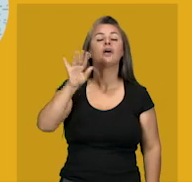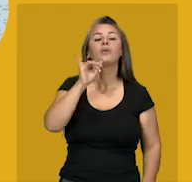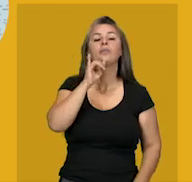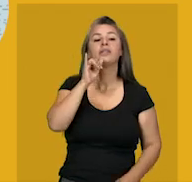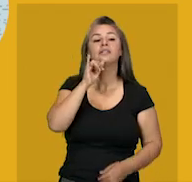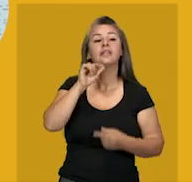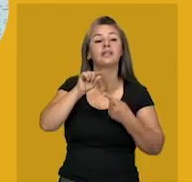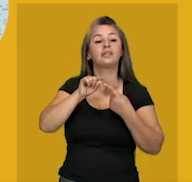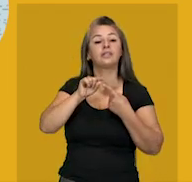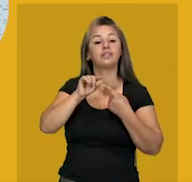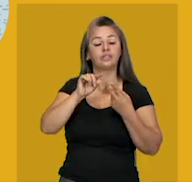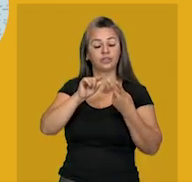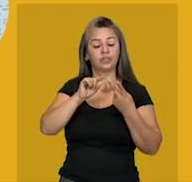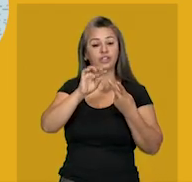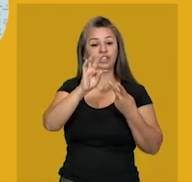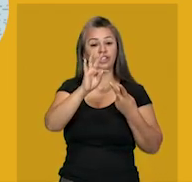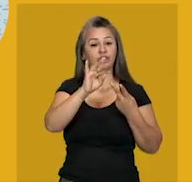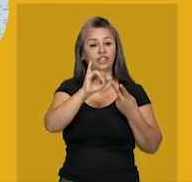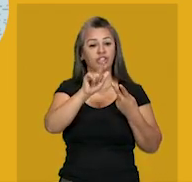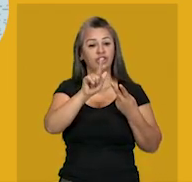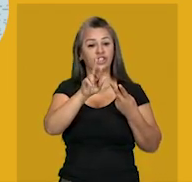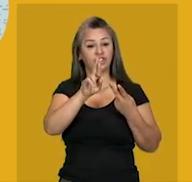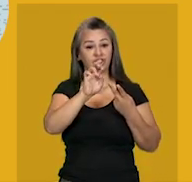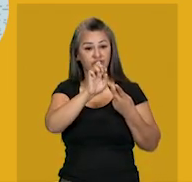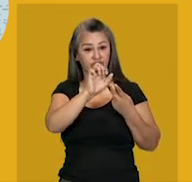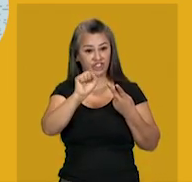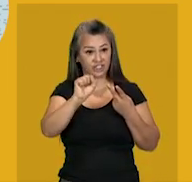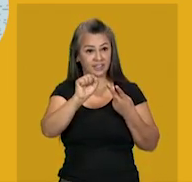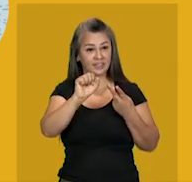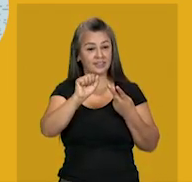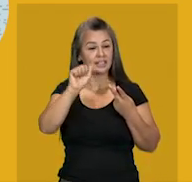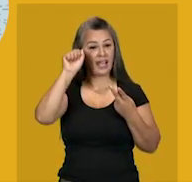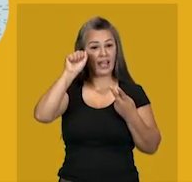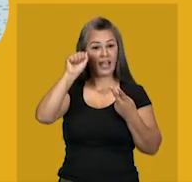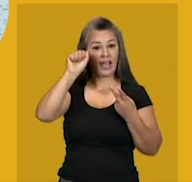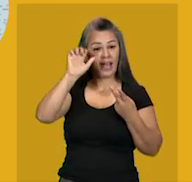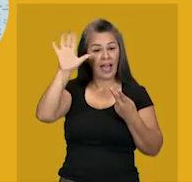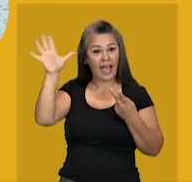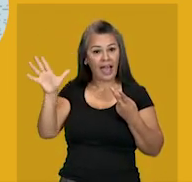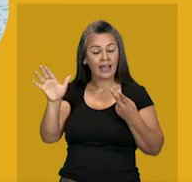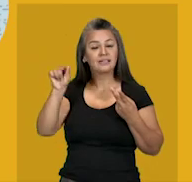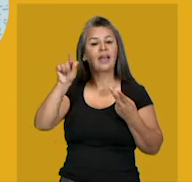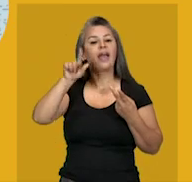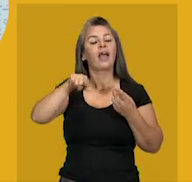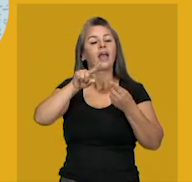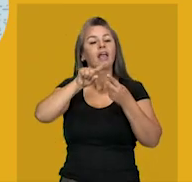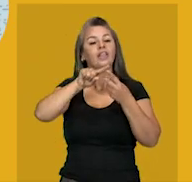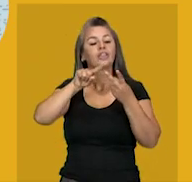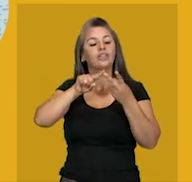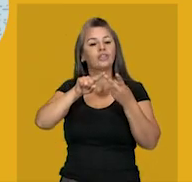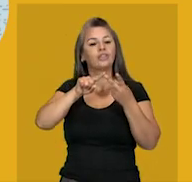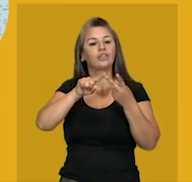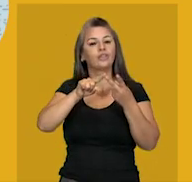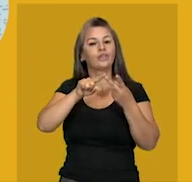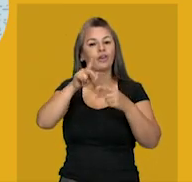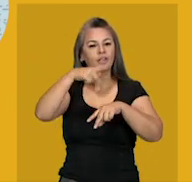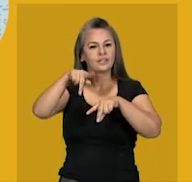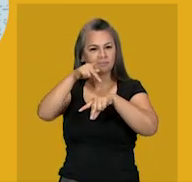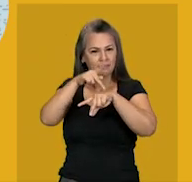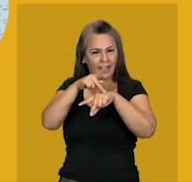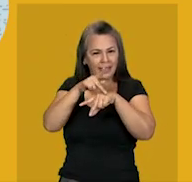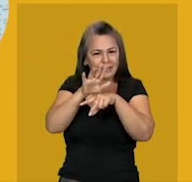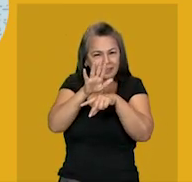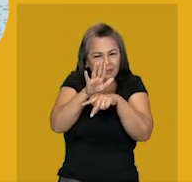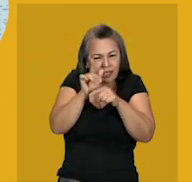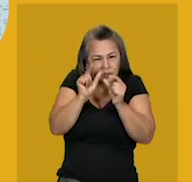eles são um conjunto de 2 países e 2 territórios da China. Aqui no mapa vai ser difícil enxergar eles, porque